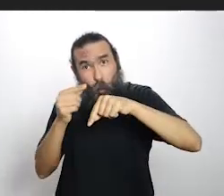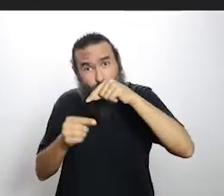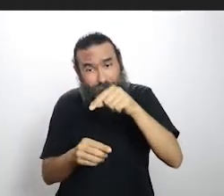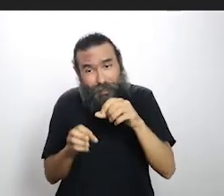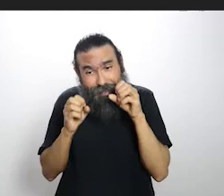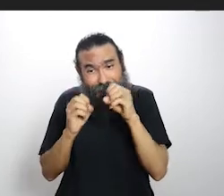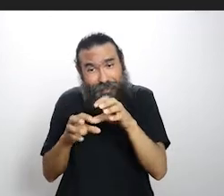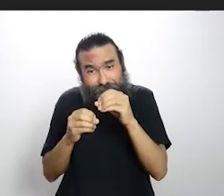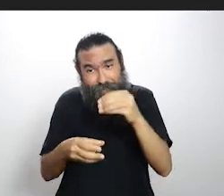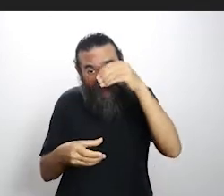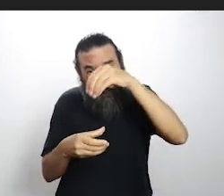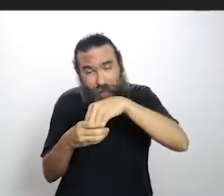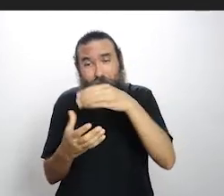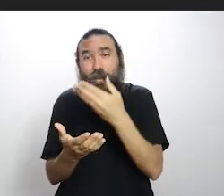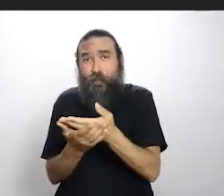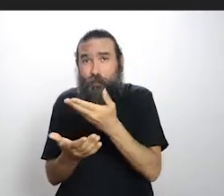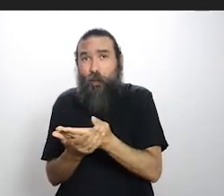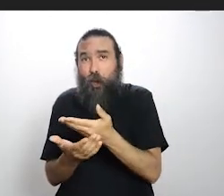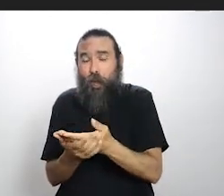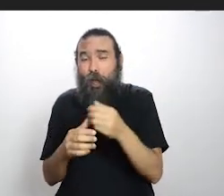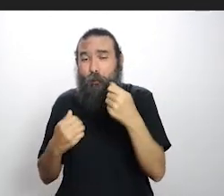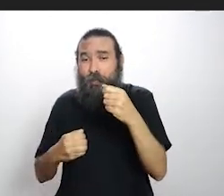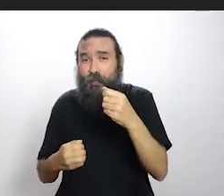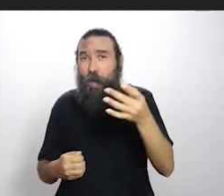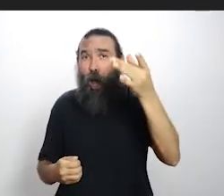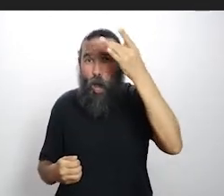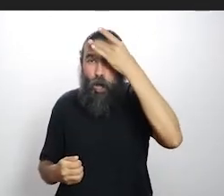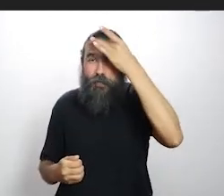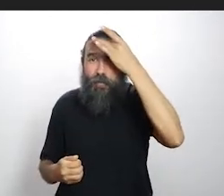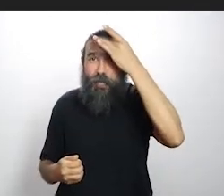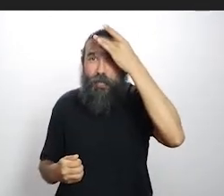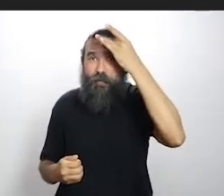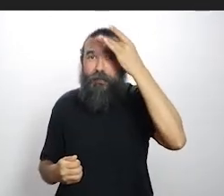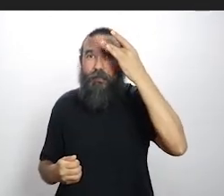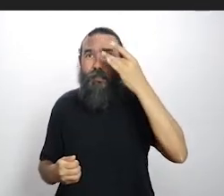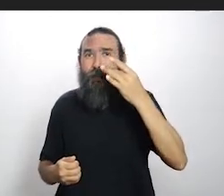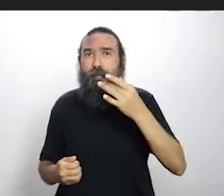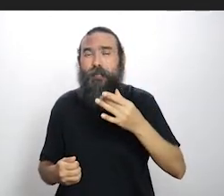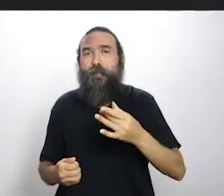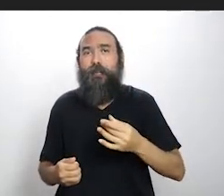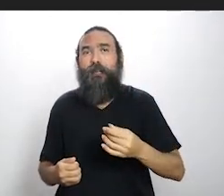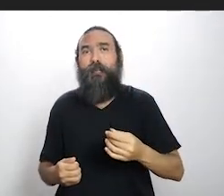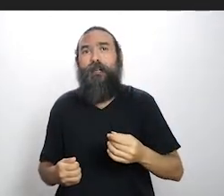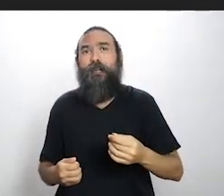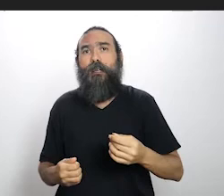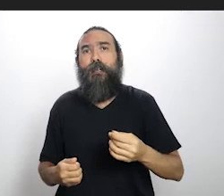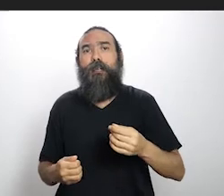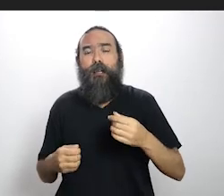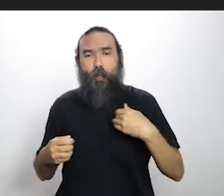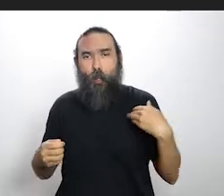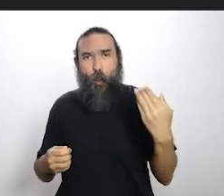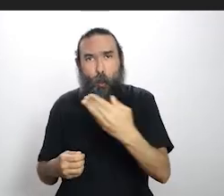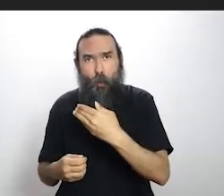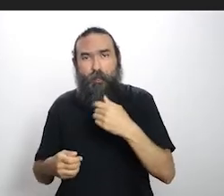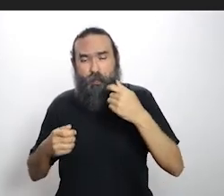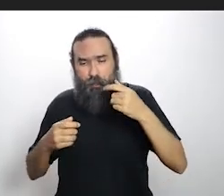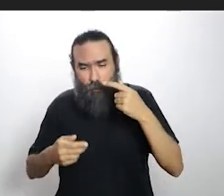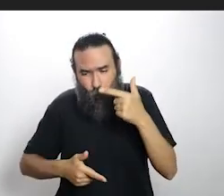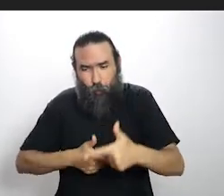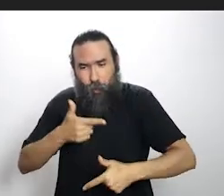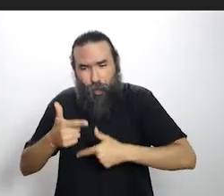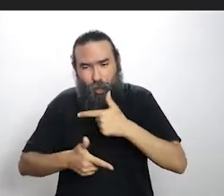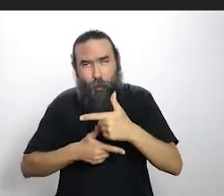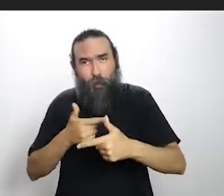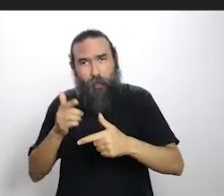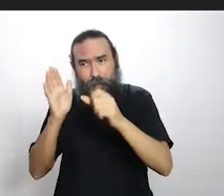Essa demanda, como uma emergência, está presente na elaboração do movimento negro em todo o século XX. A Lei